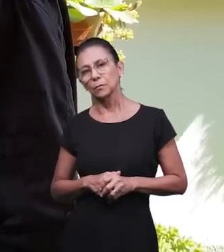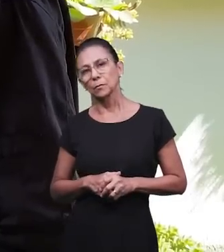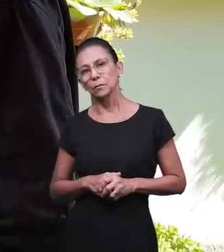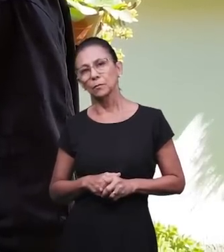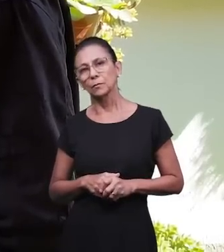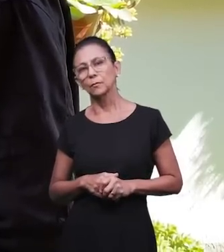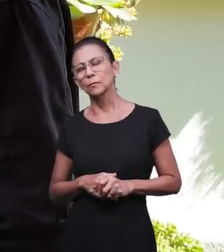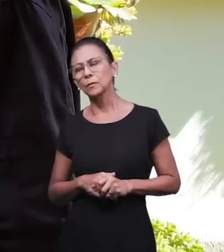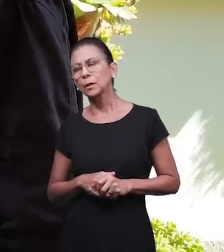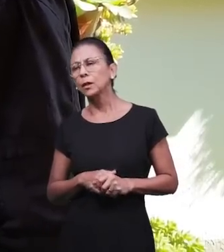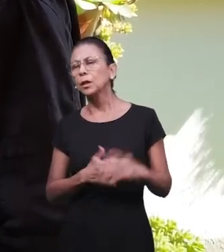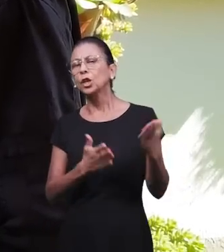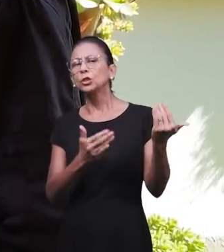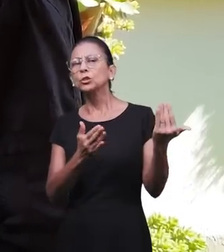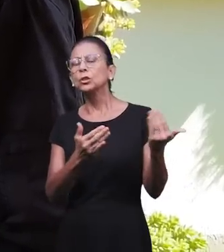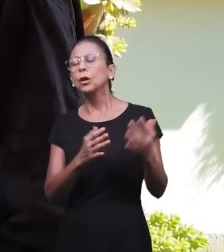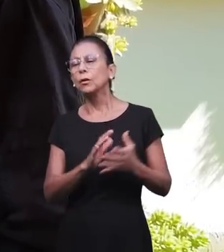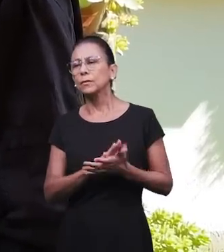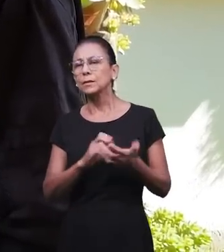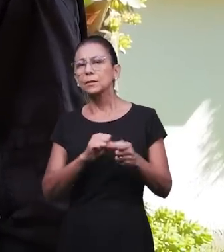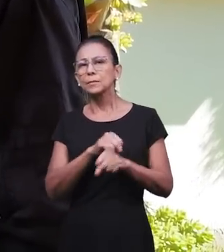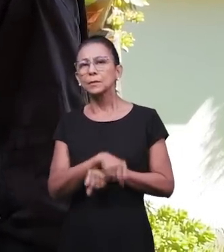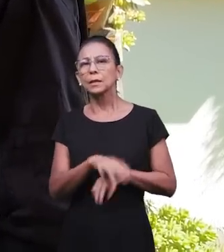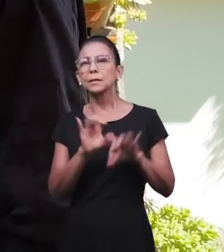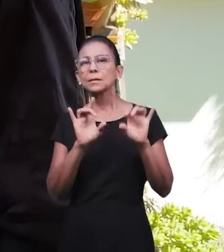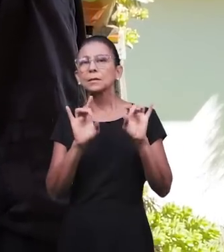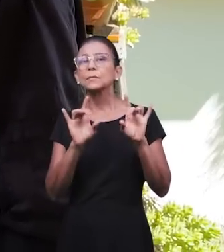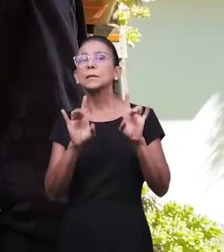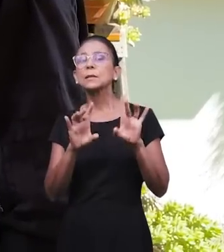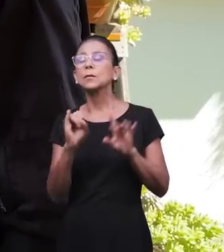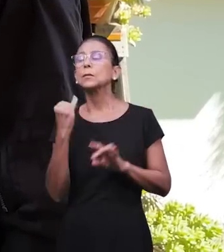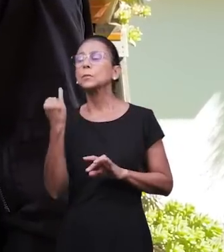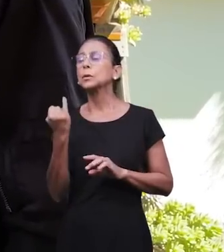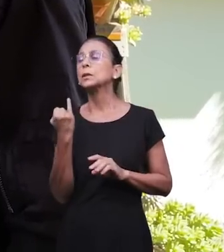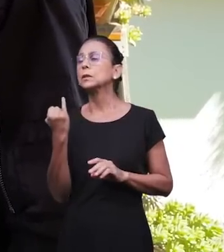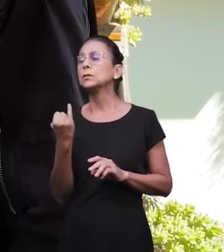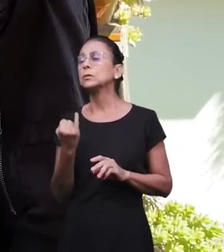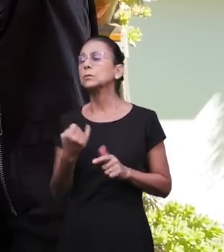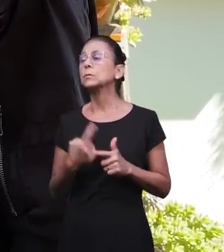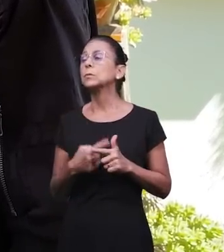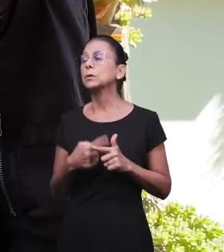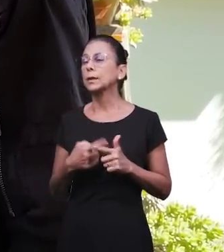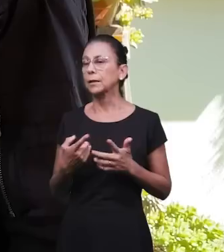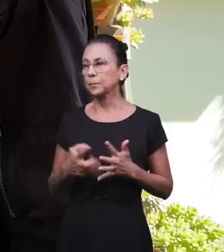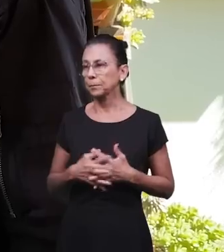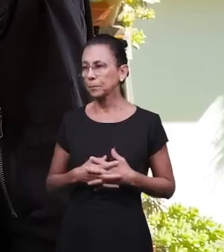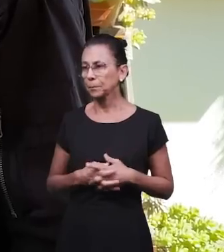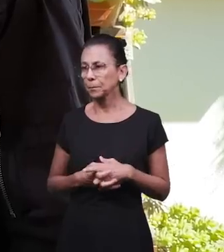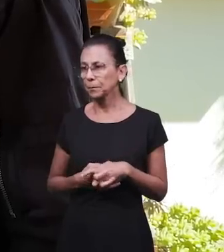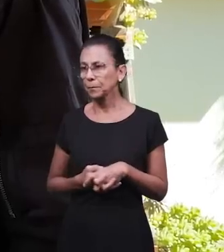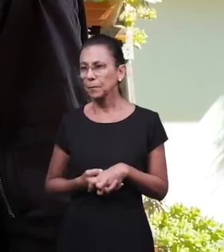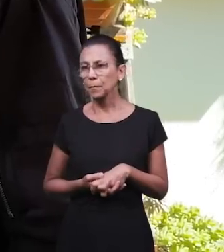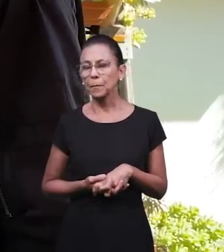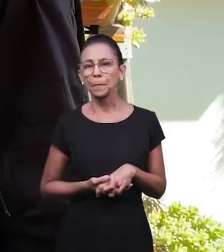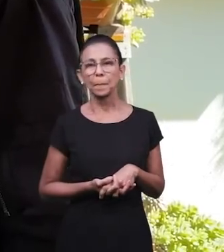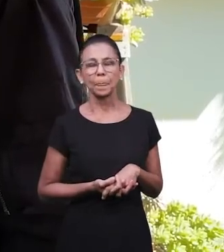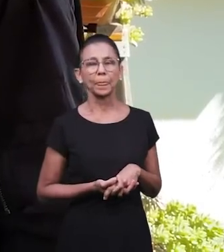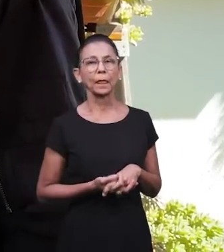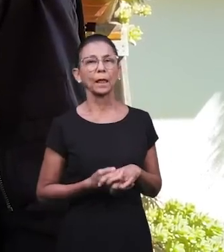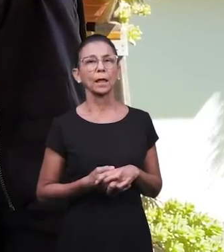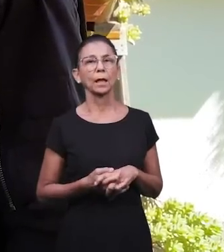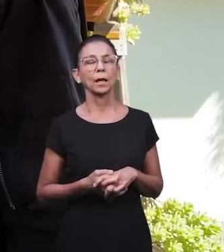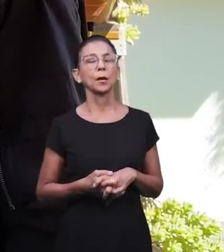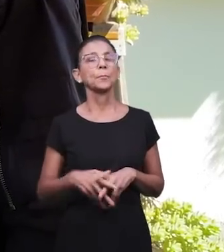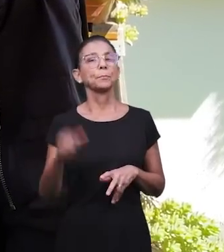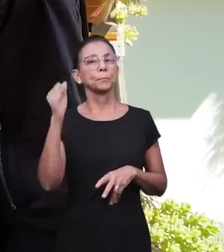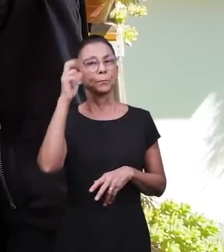os jovens de ter um seminário especial para eles? Bem, primeiramente queria cumprimentar a todos com a paz